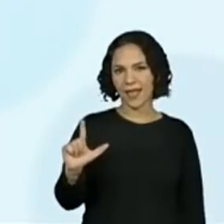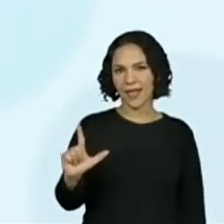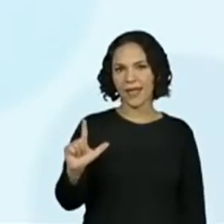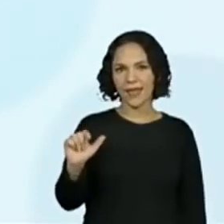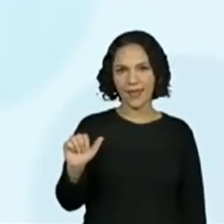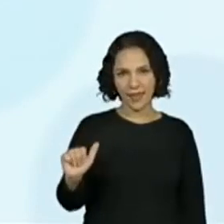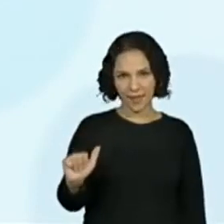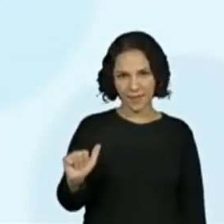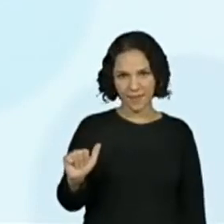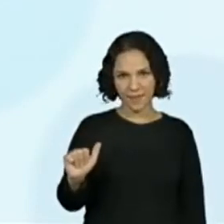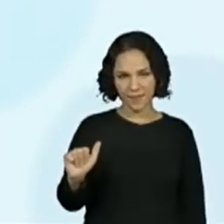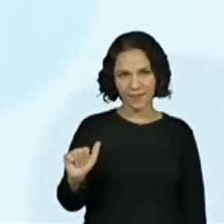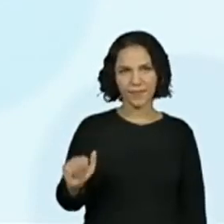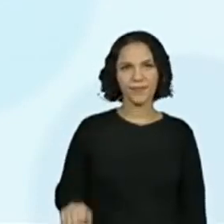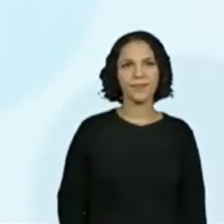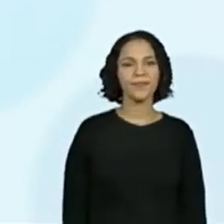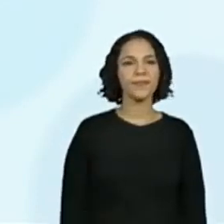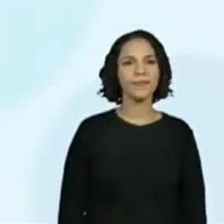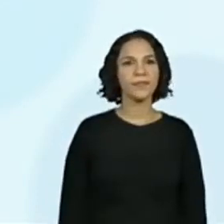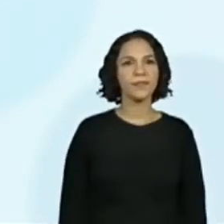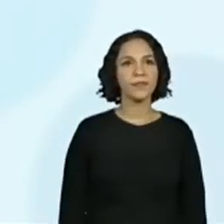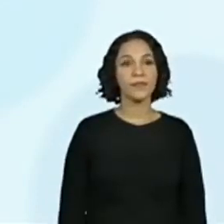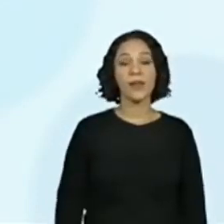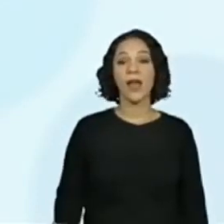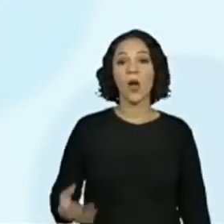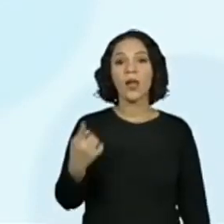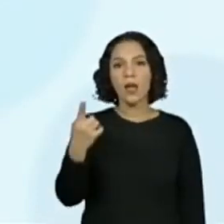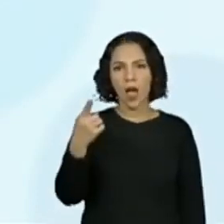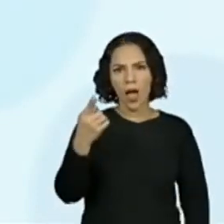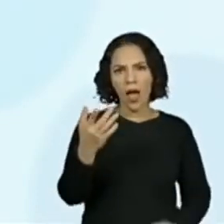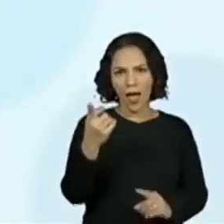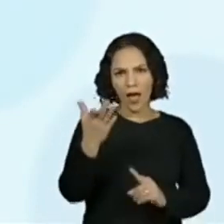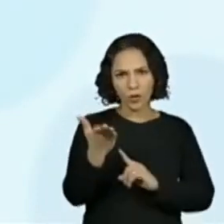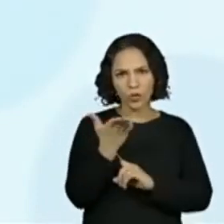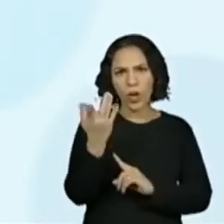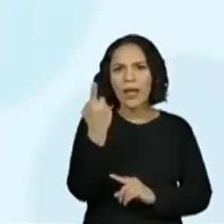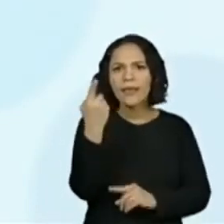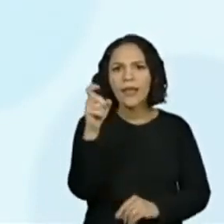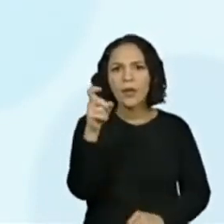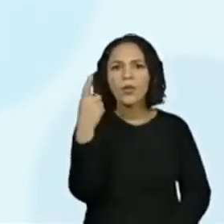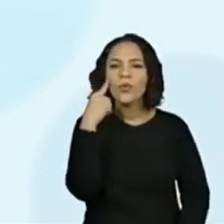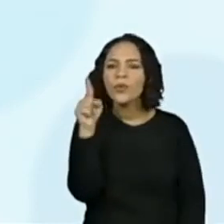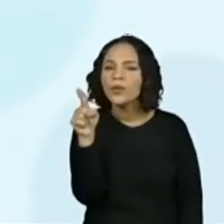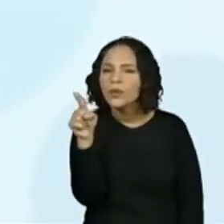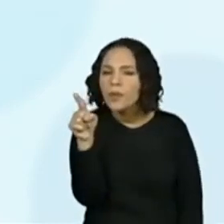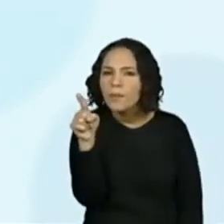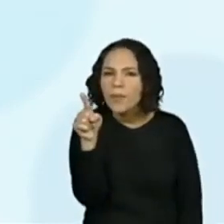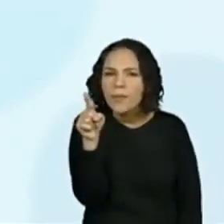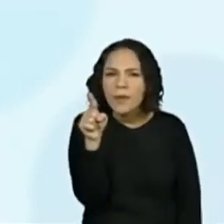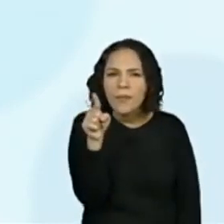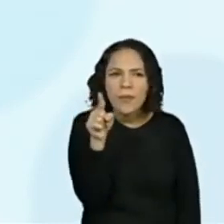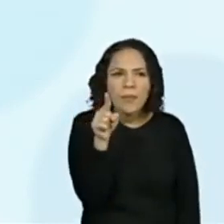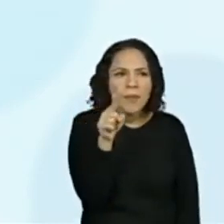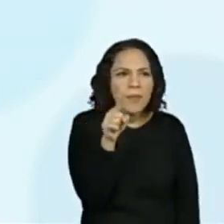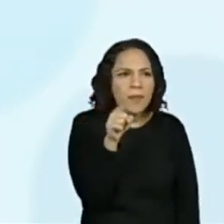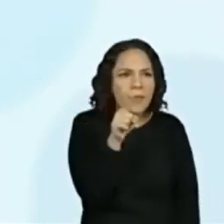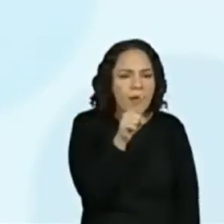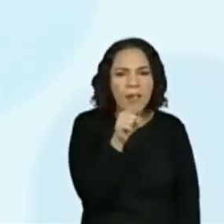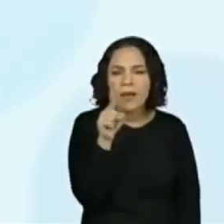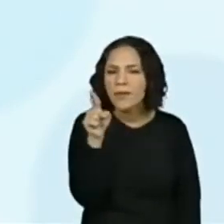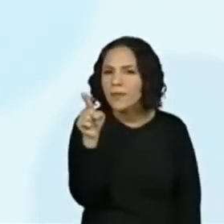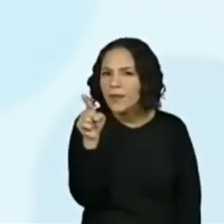Sala. Lá. Agora coloque o dedinho e leiam, por favor. Ó. Conversar com os amigos de outra